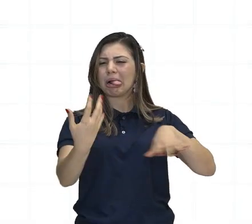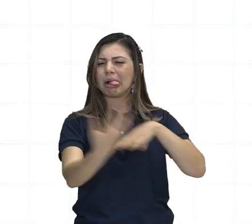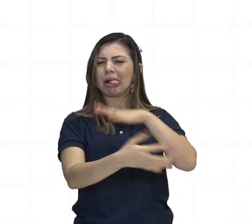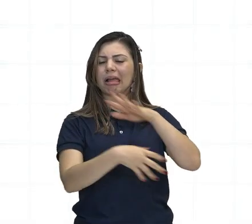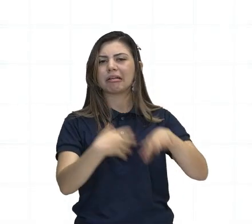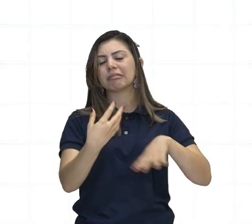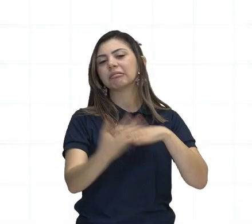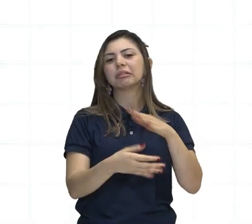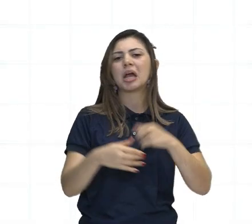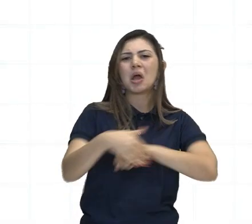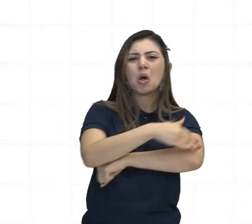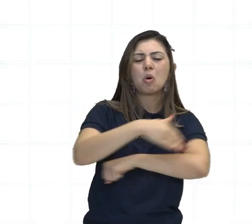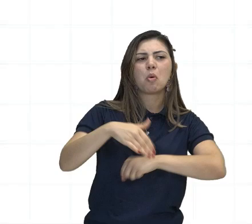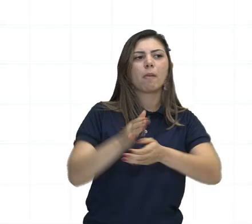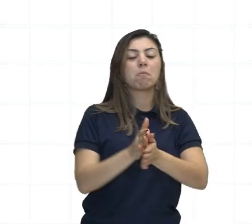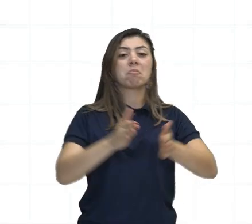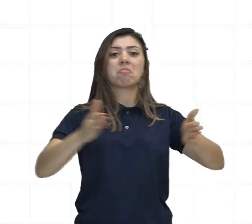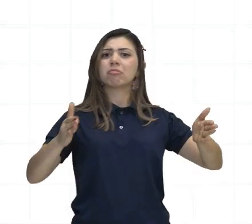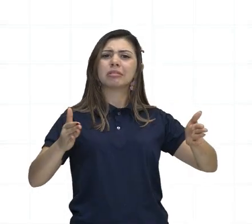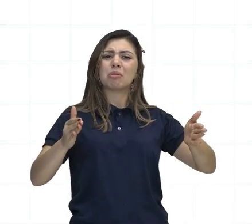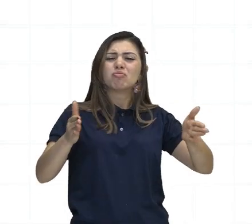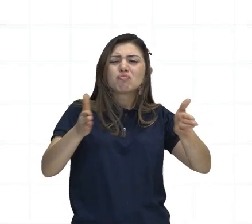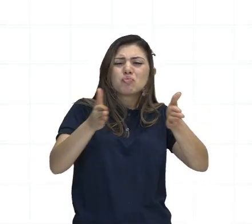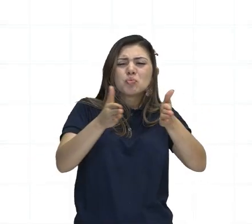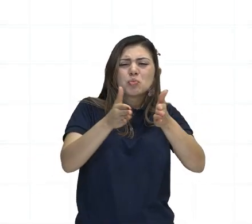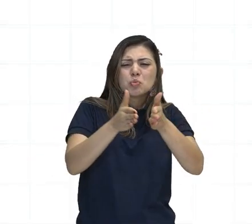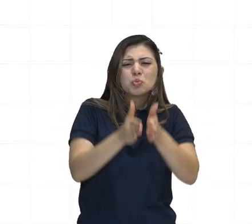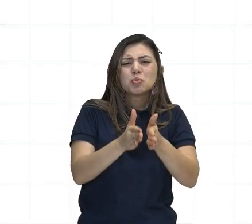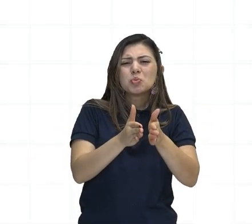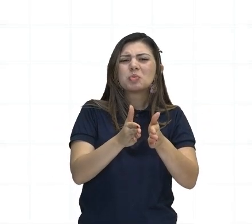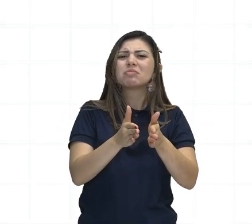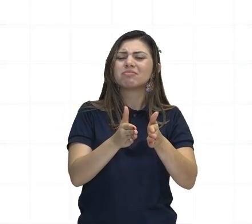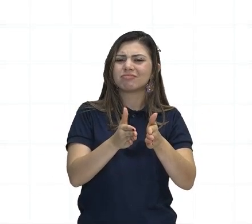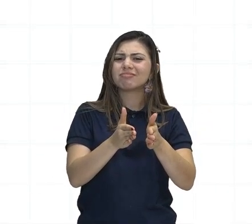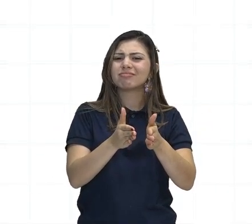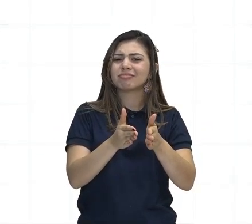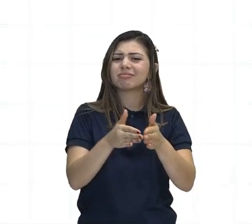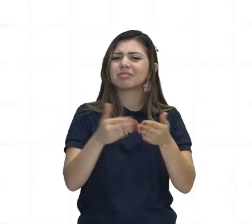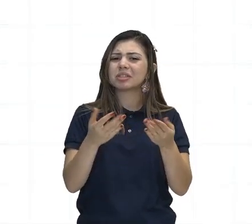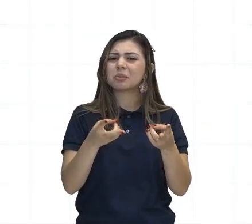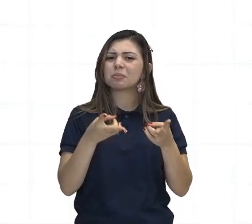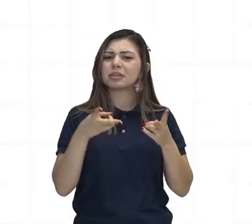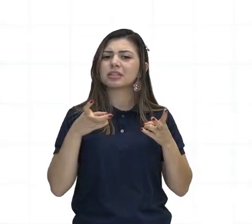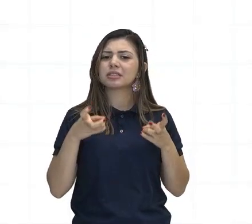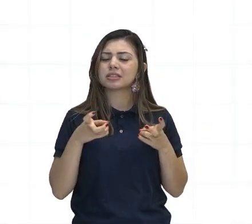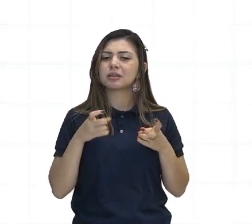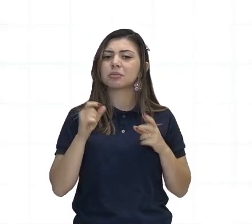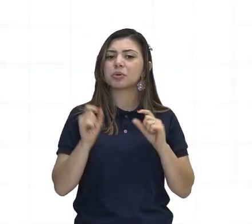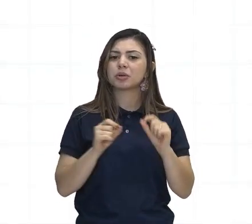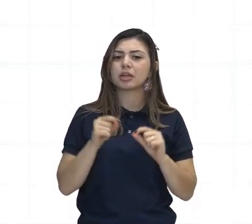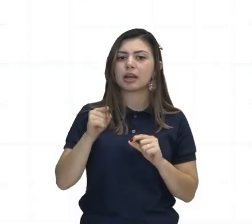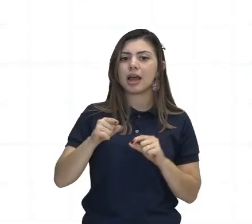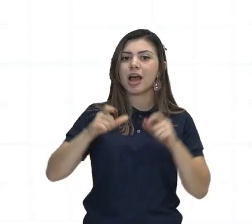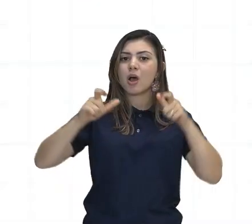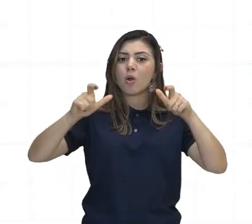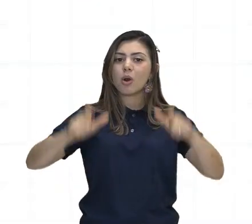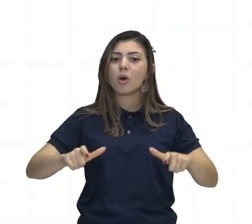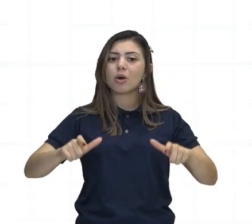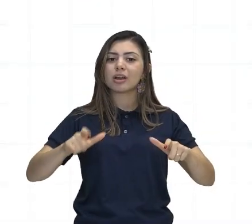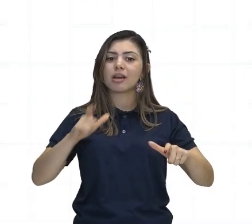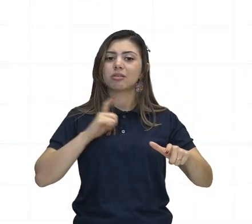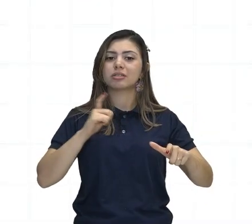Não tem ruas largas, são vielas de um local para o outro. Então a gente observa que no mesmo lugar